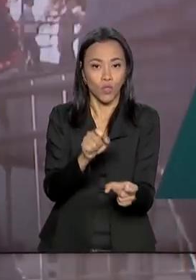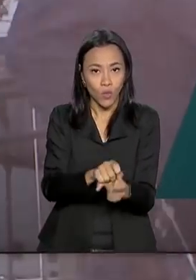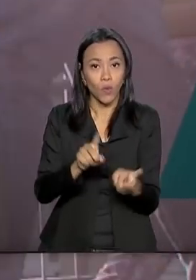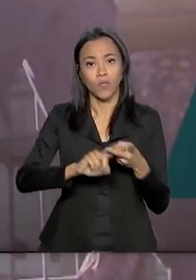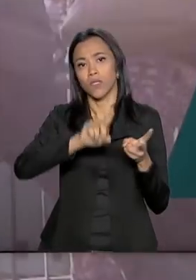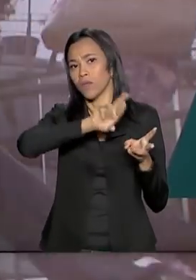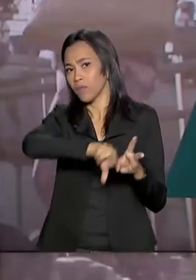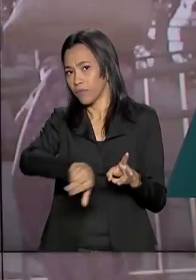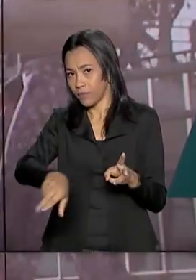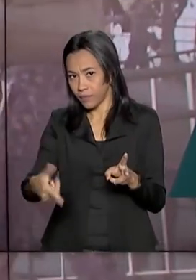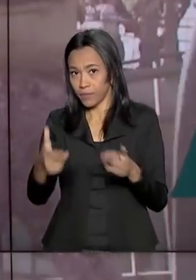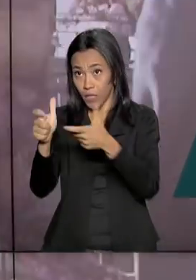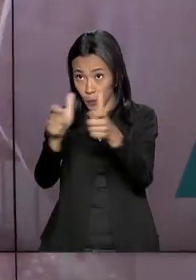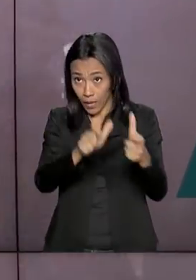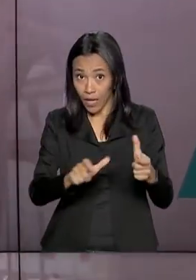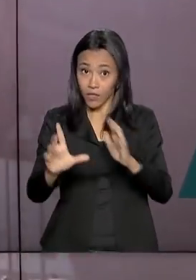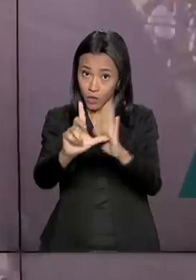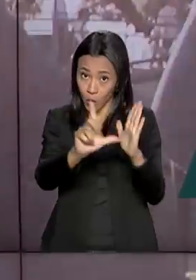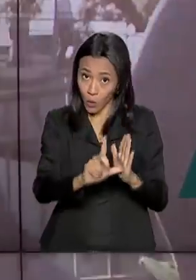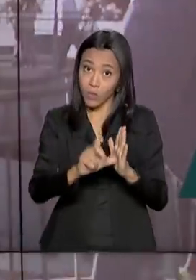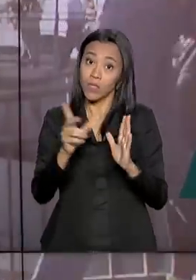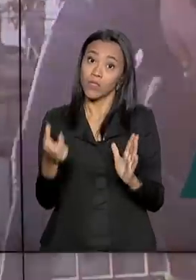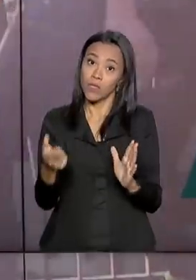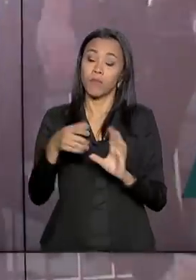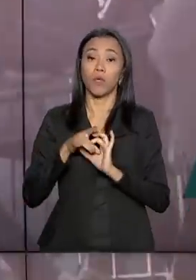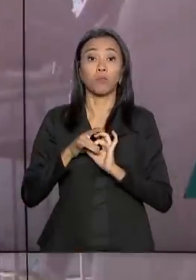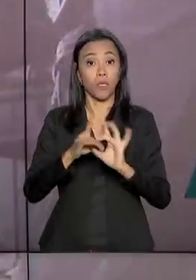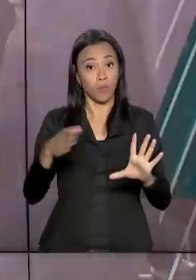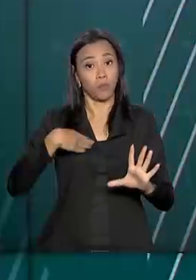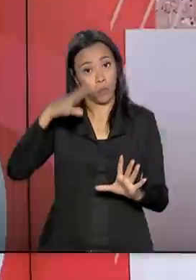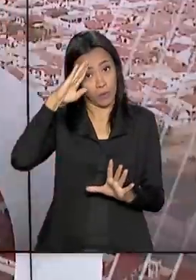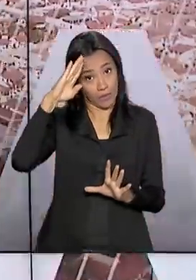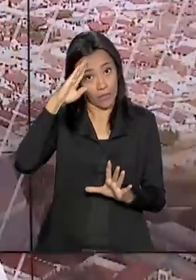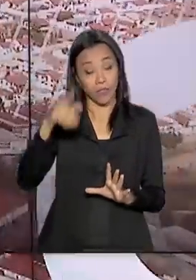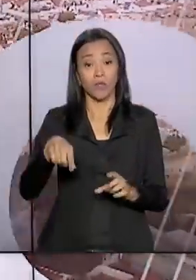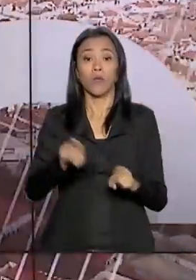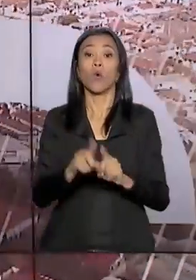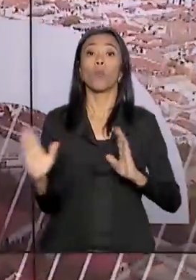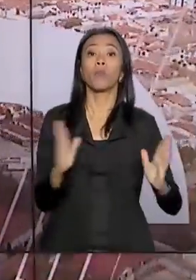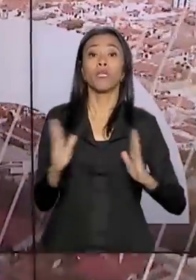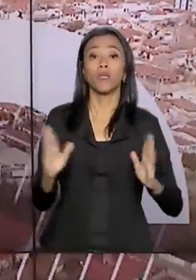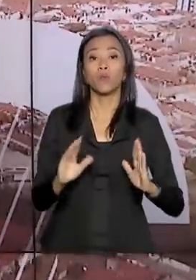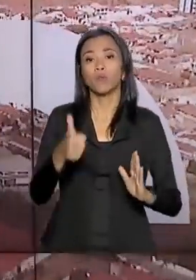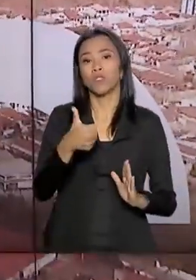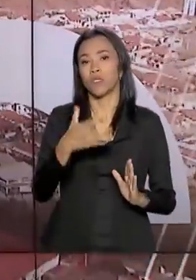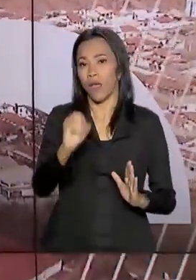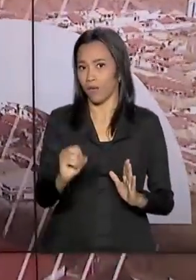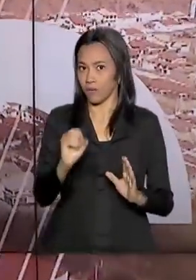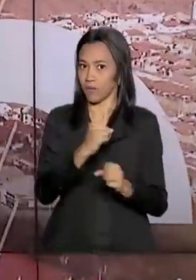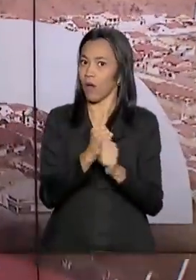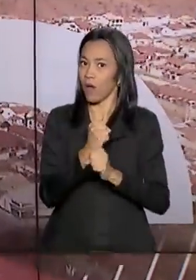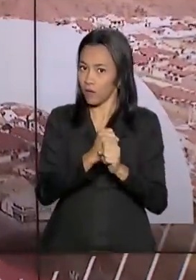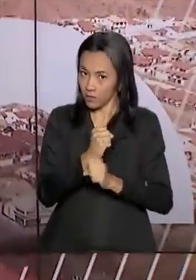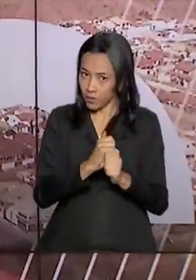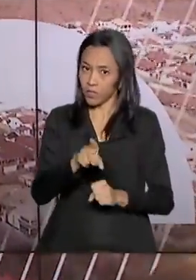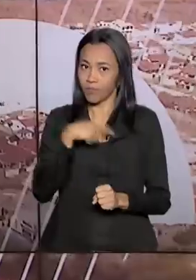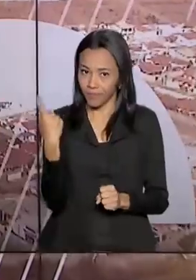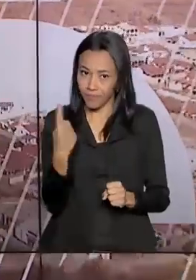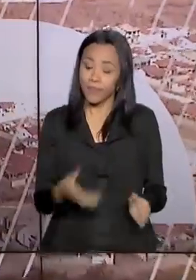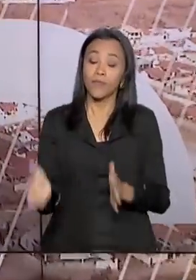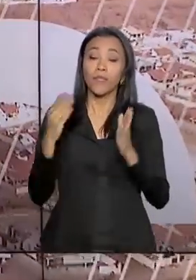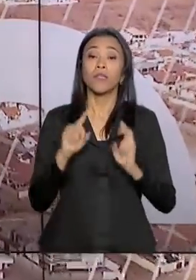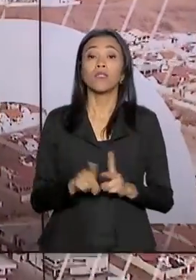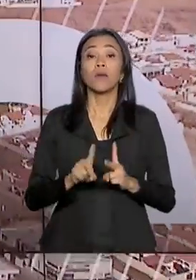estabelecimentos credenciados pelo comando do exército o aumento do prazo de validade para 10 anos do certificado de registro e ampliação